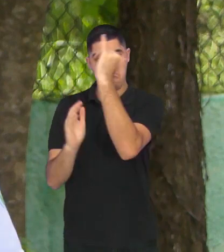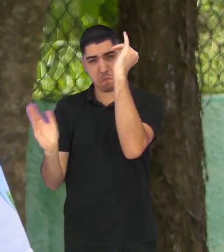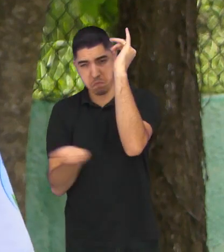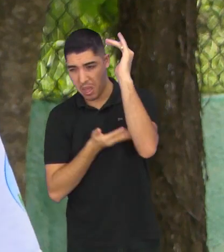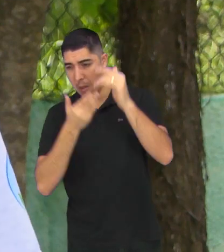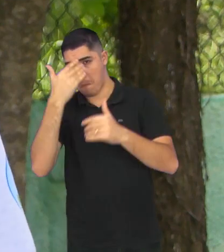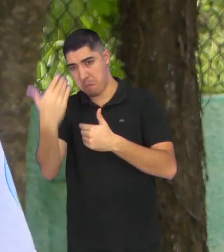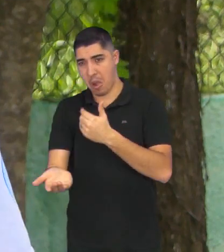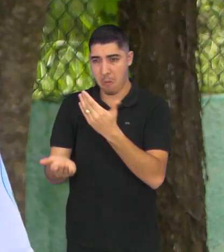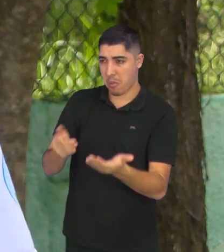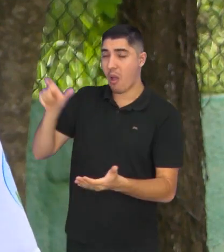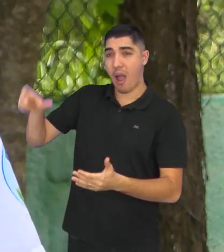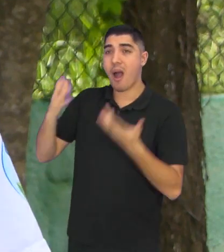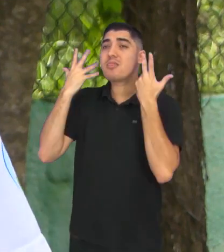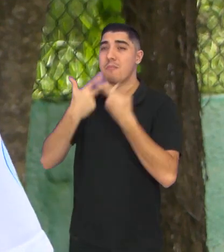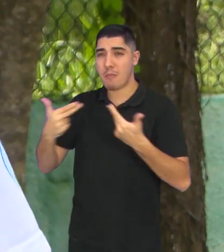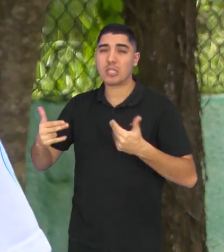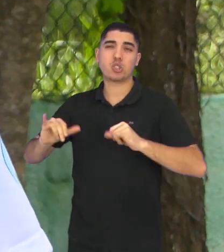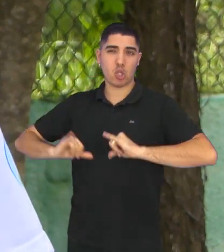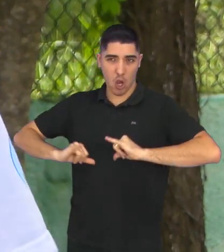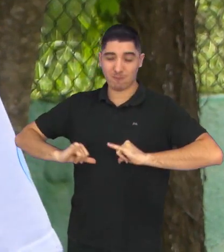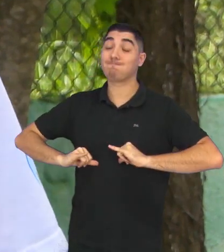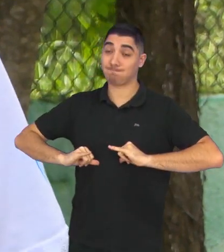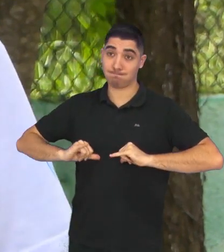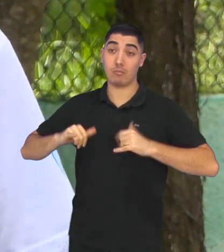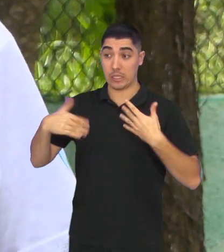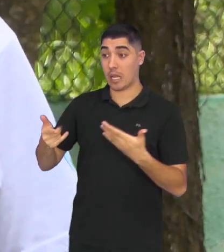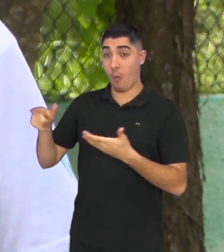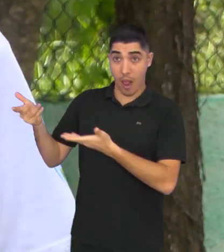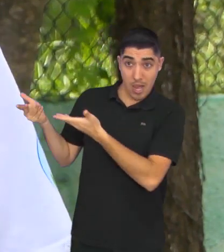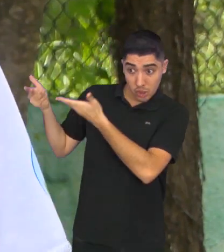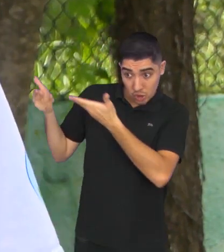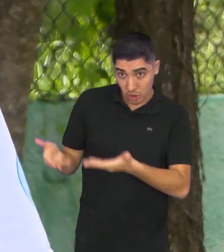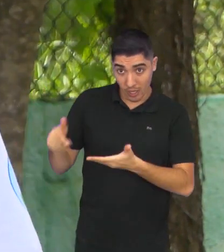isso que eles ficam mais expostos. Então eles chegam aqui,